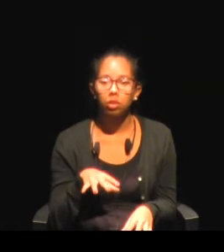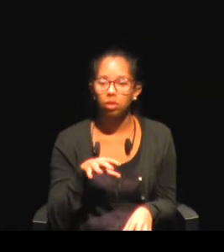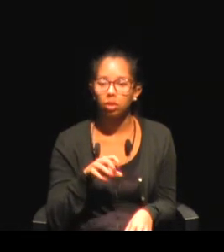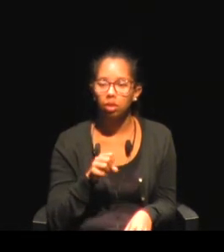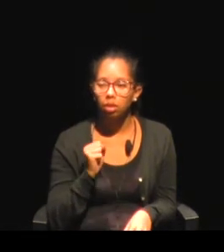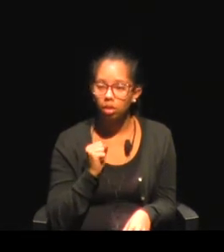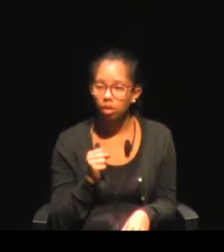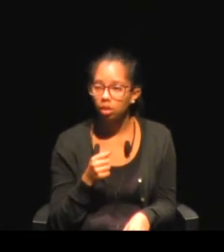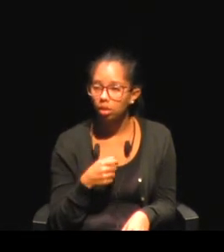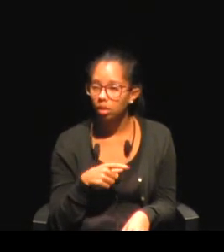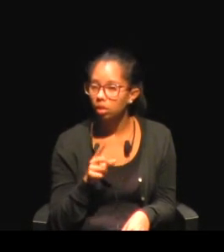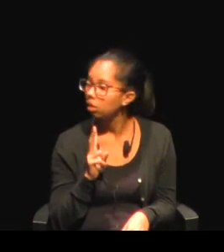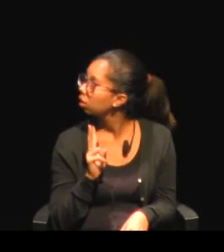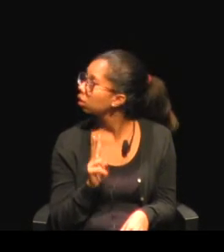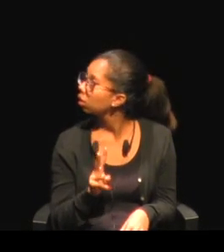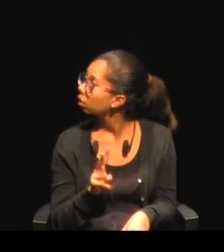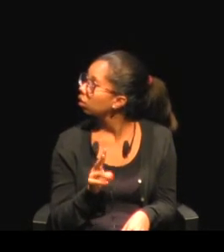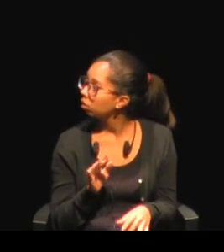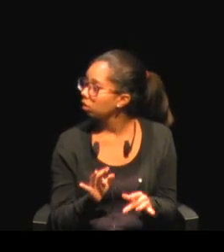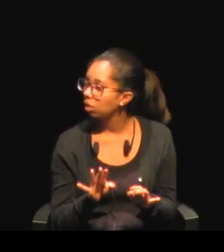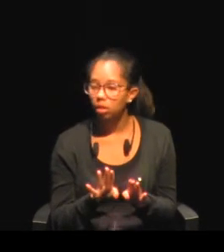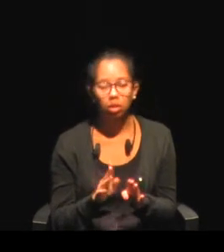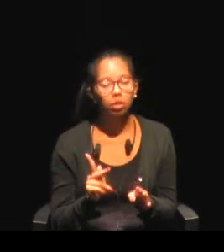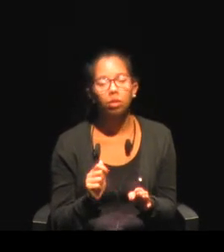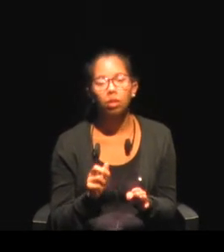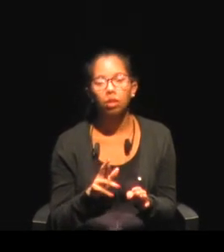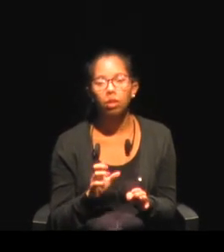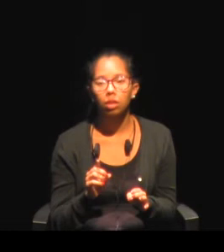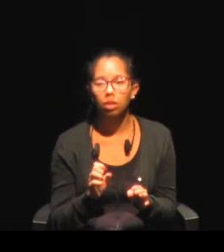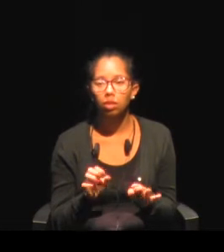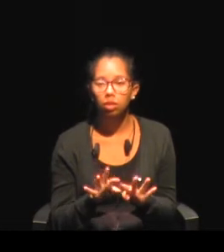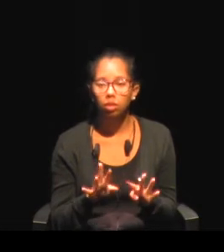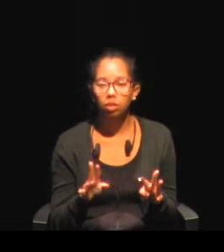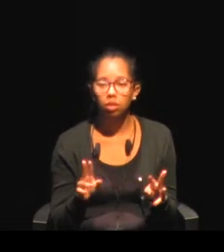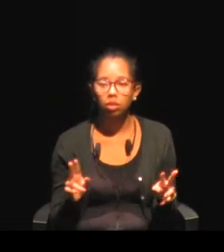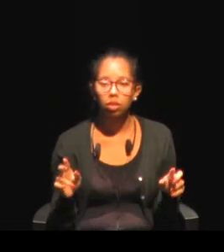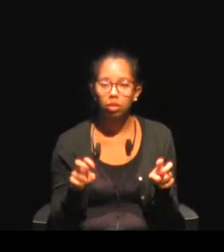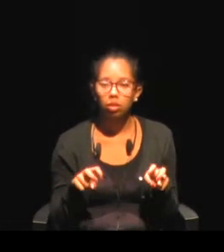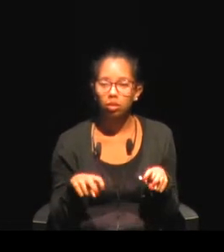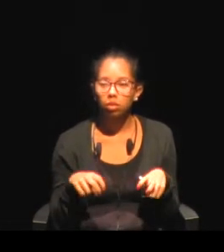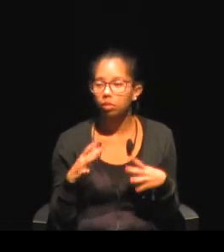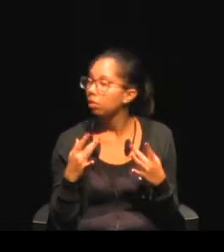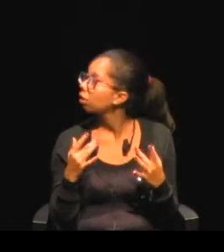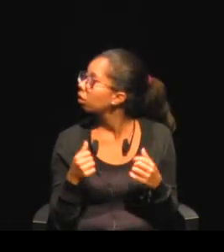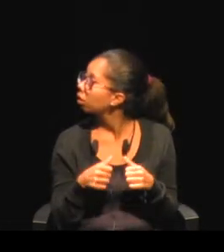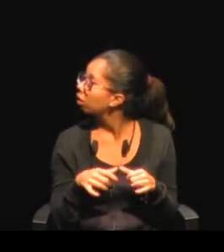e tudo mais, mas esse é o acabamento da parede, de fato, lá dentro do auditório aqui.